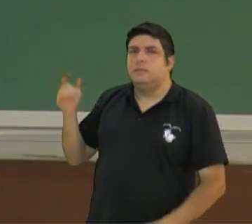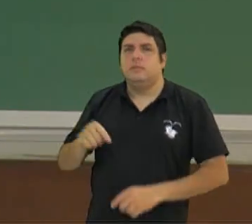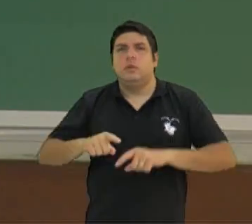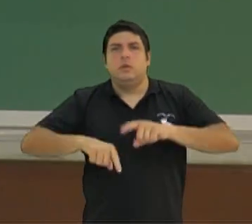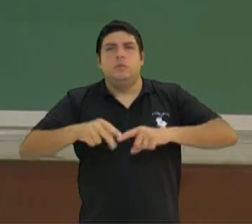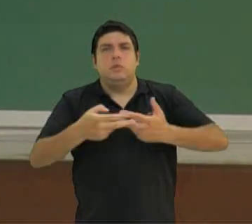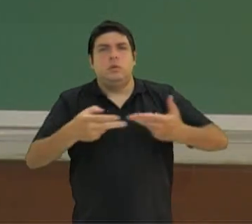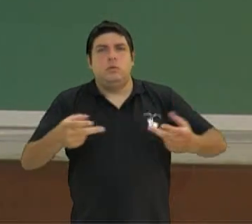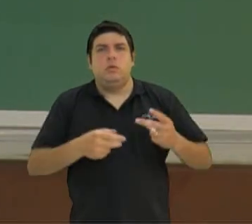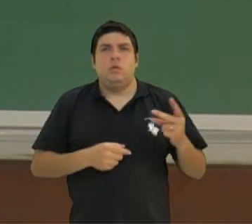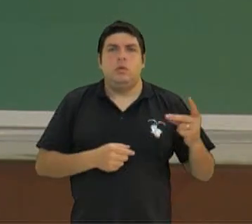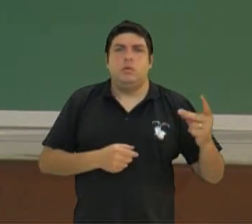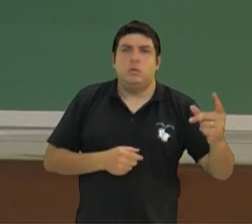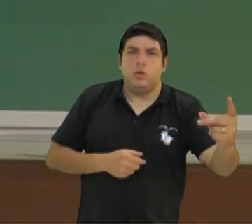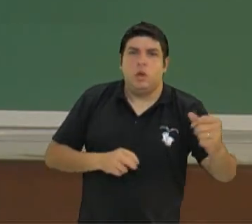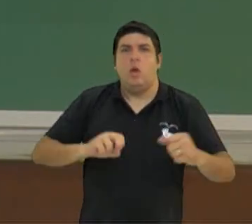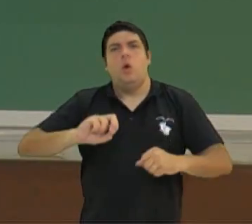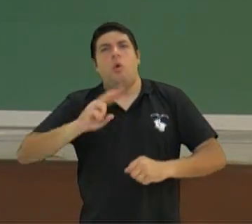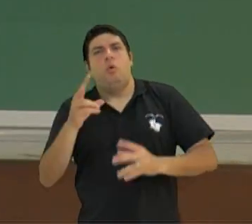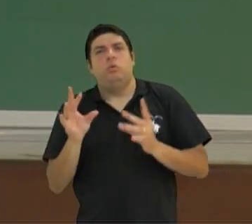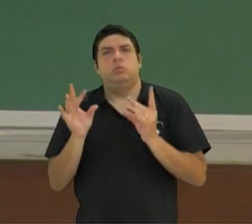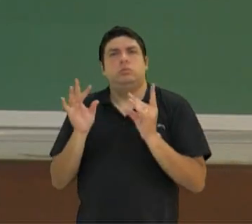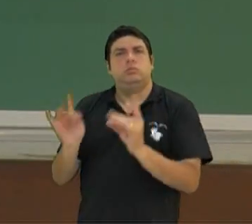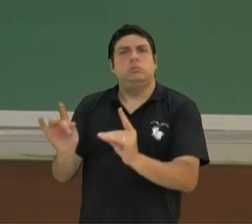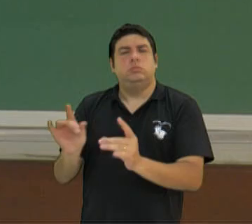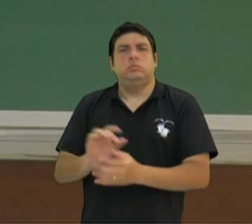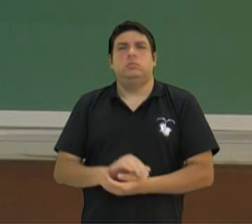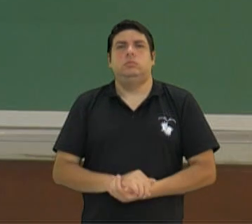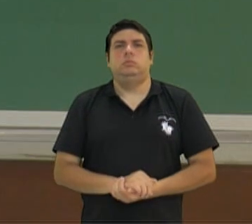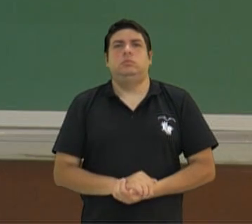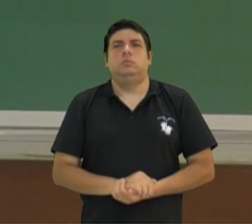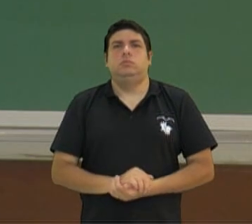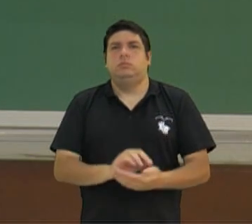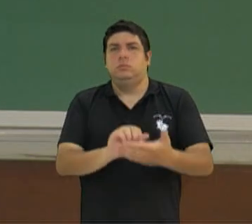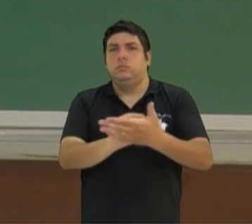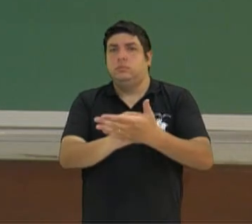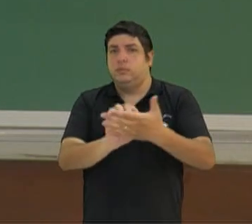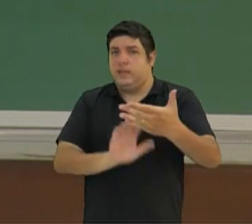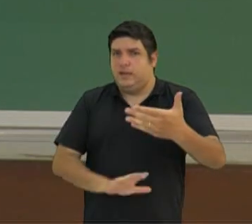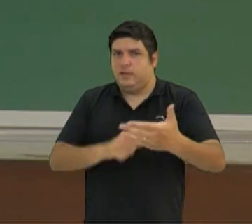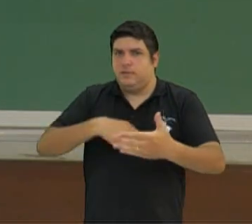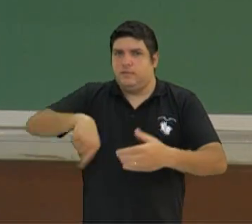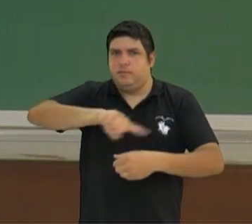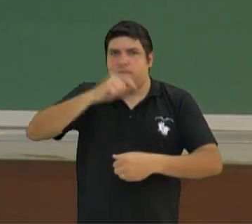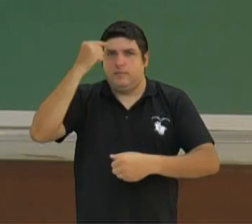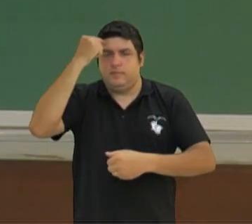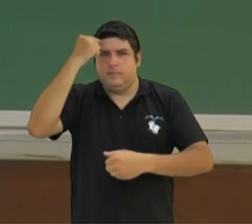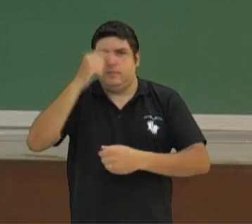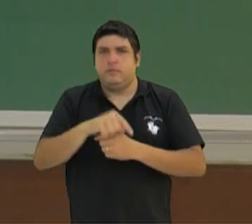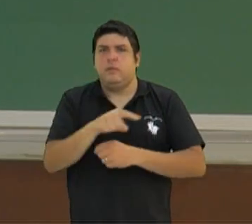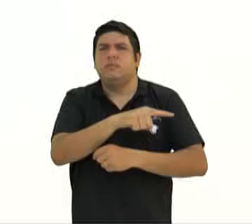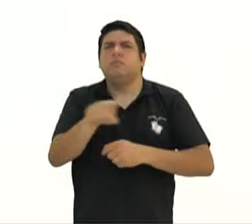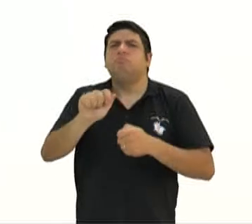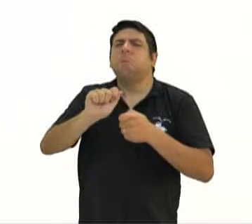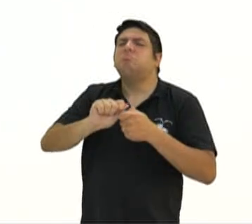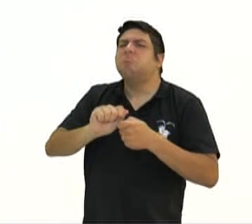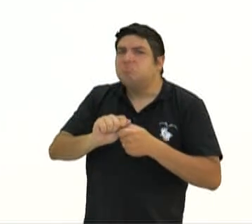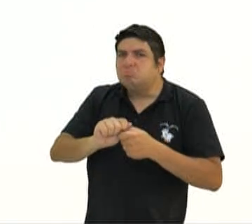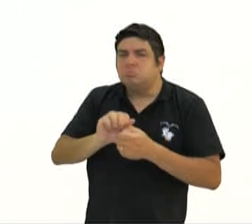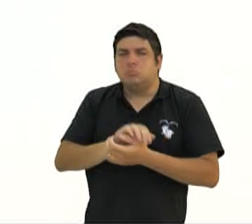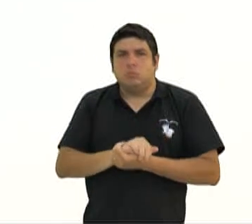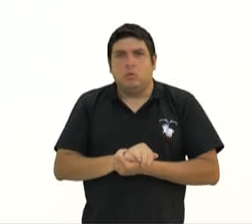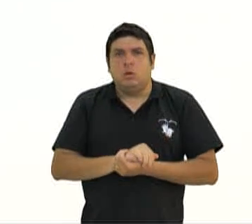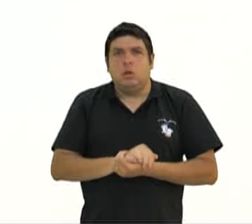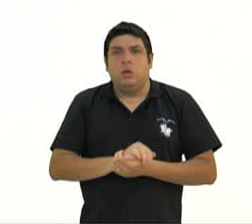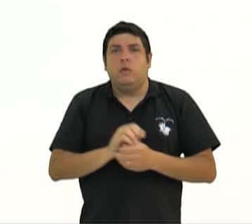ou não duráveis, né? Dependendo da característica da indústria. Atividadezinha ali para a gente pensar. O que vocês vão fazer? Relacionar